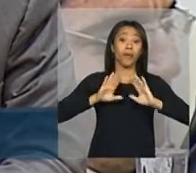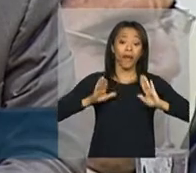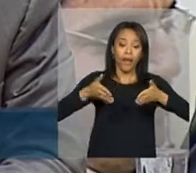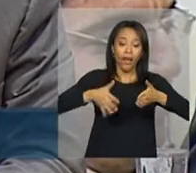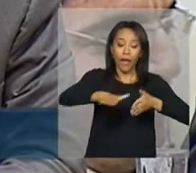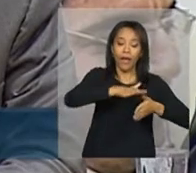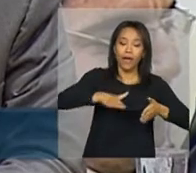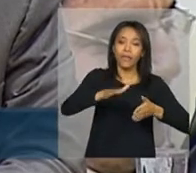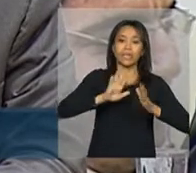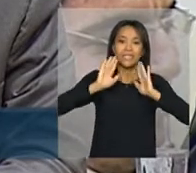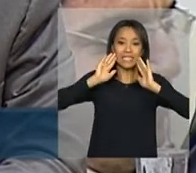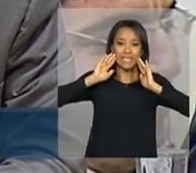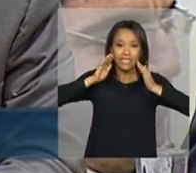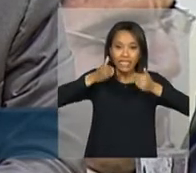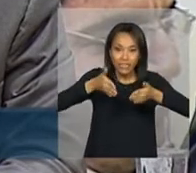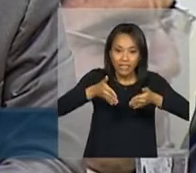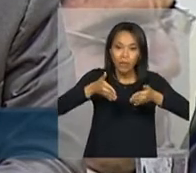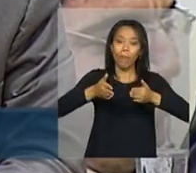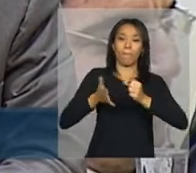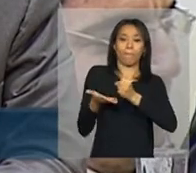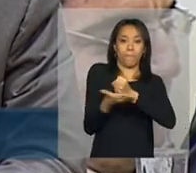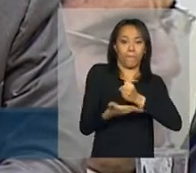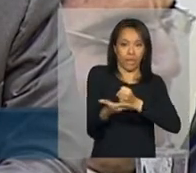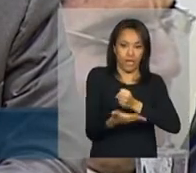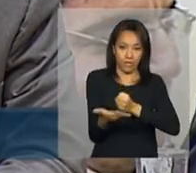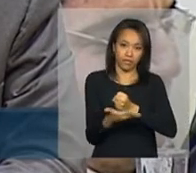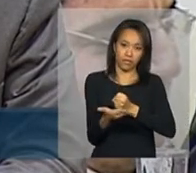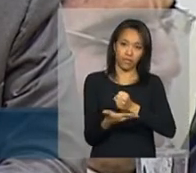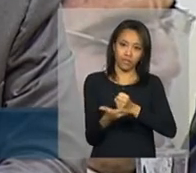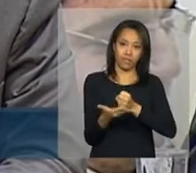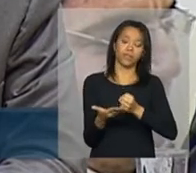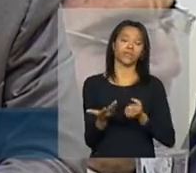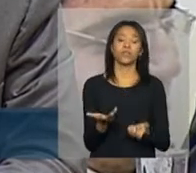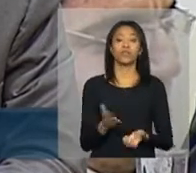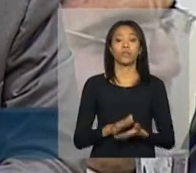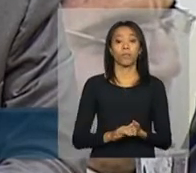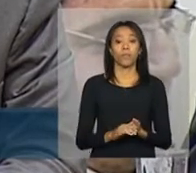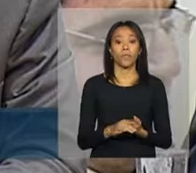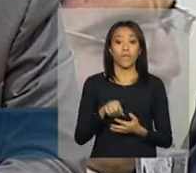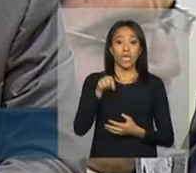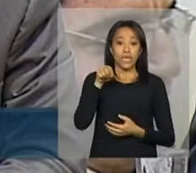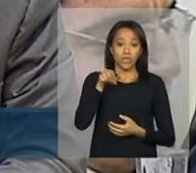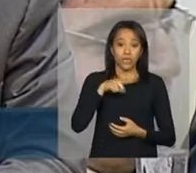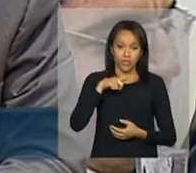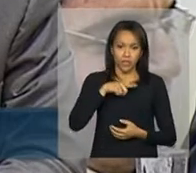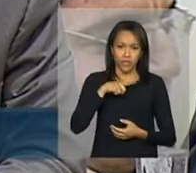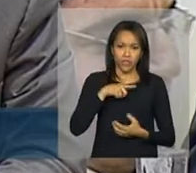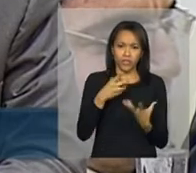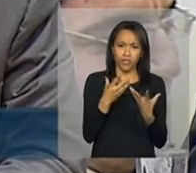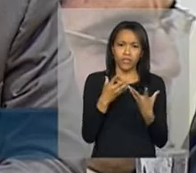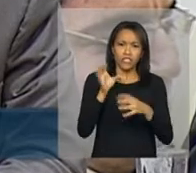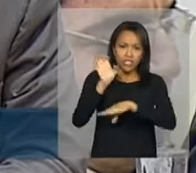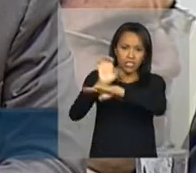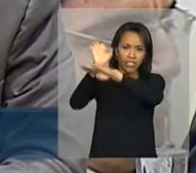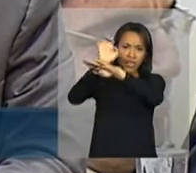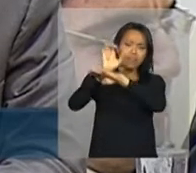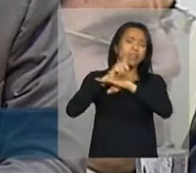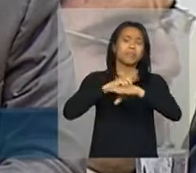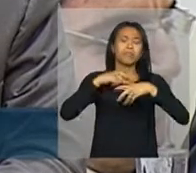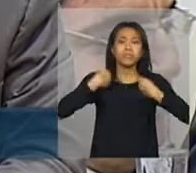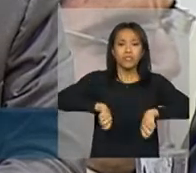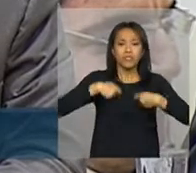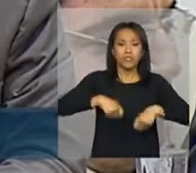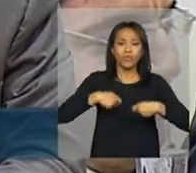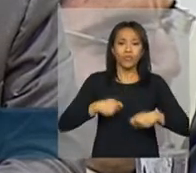Estado de São Paulo que tem 2.4 - por habitante foi o estado que mais demandou em número absoluto de médio porque